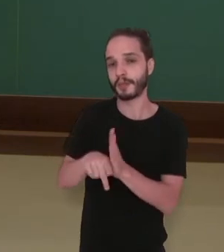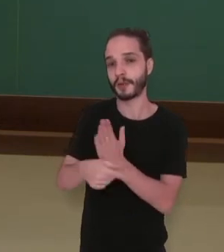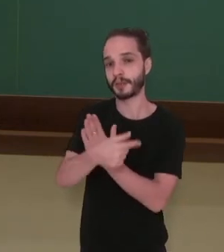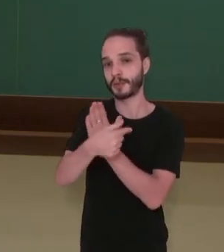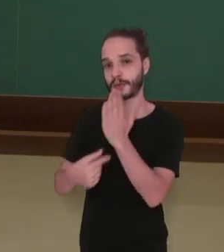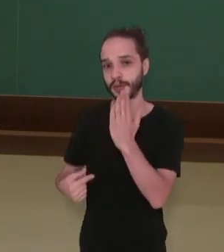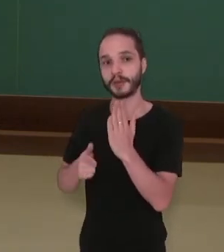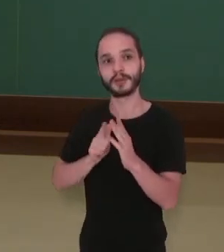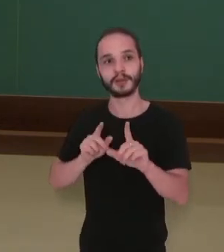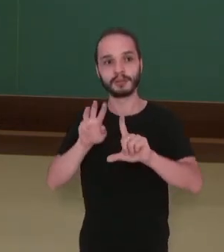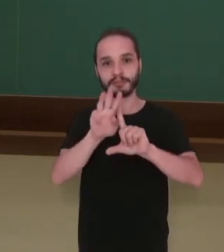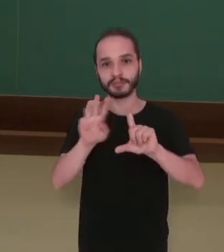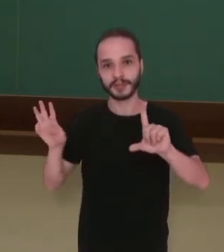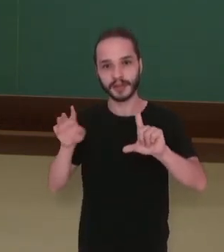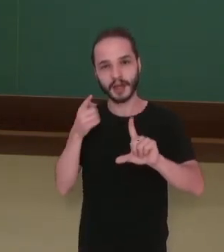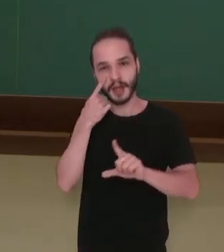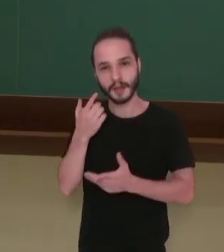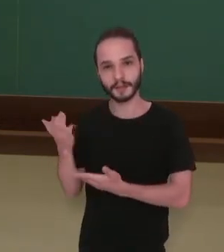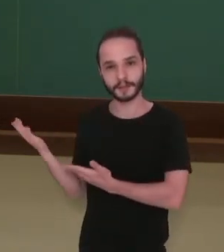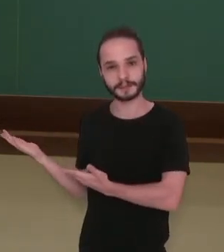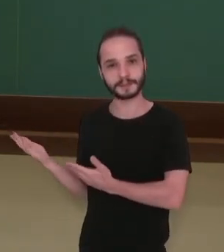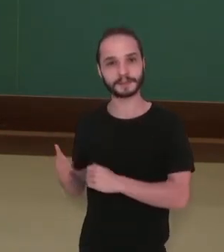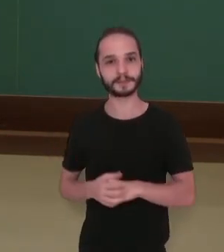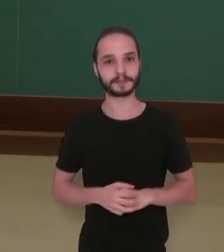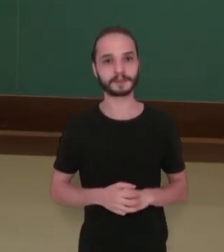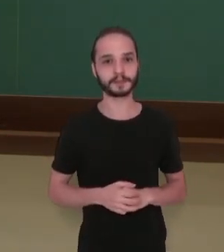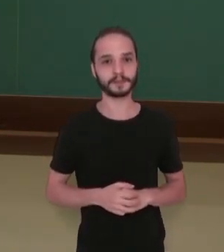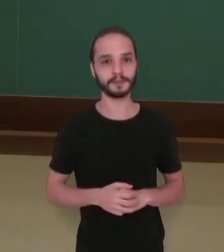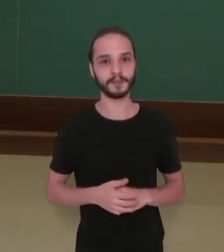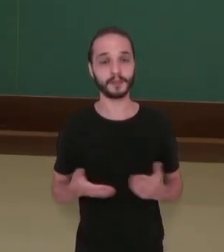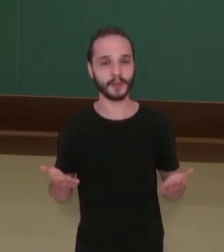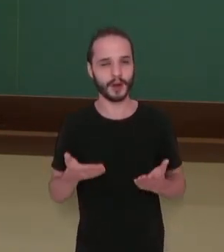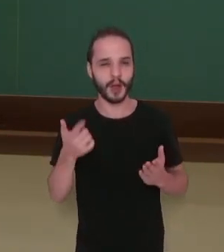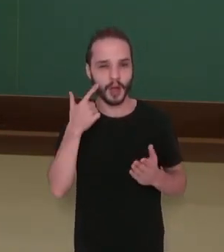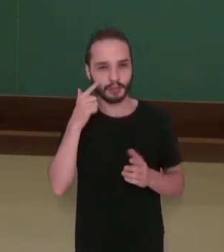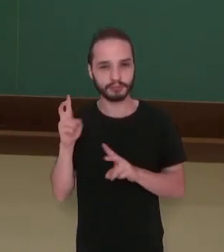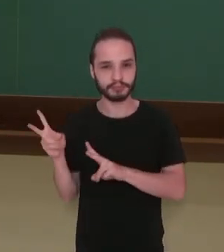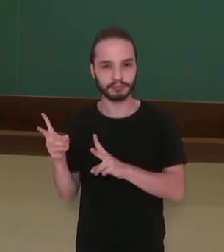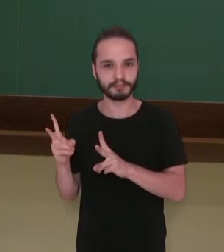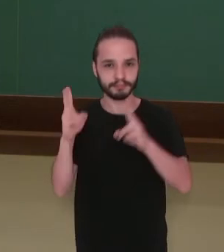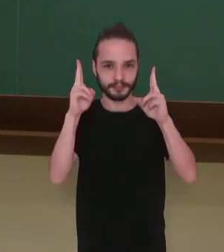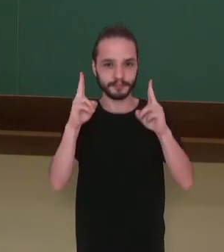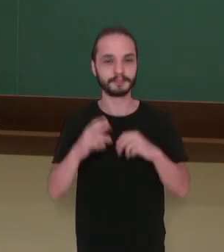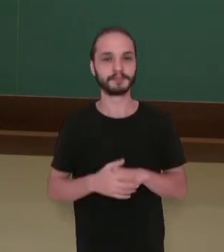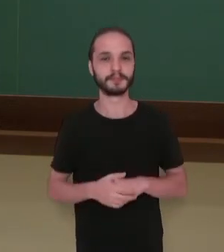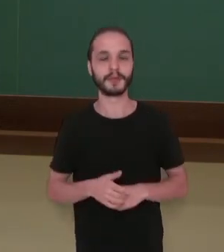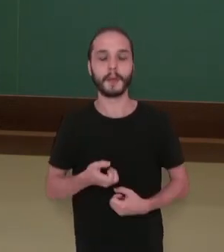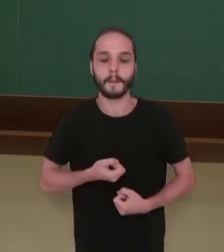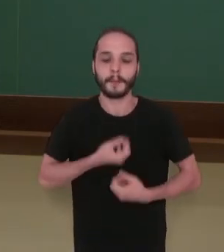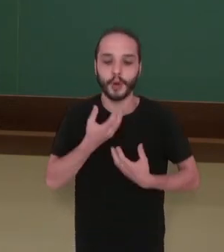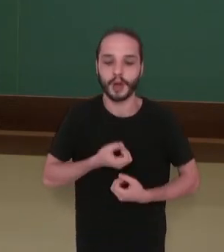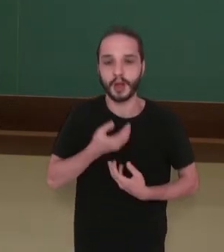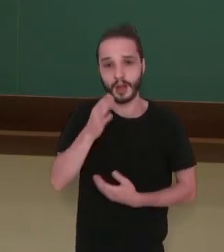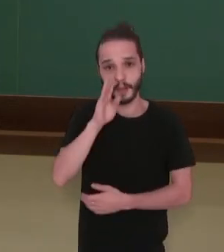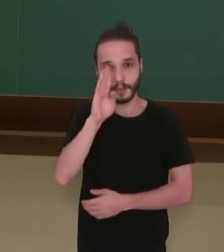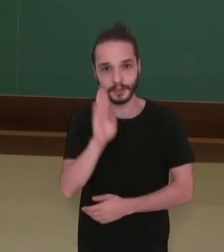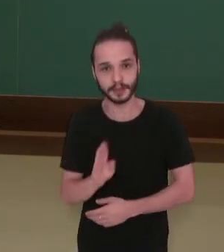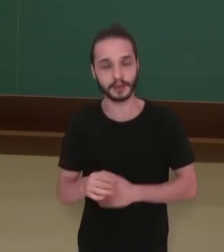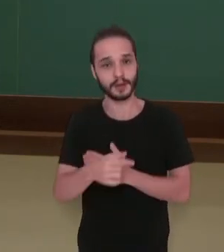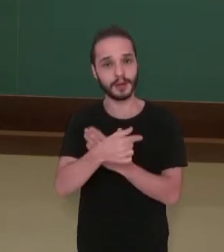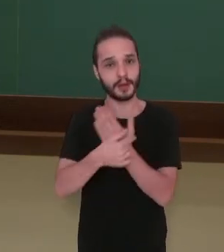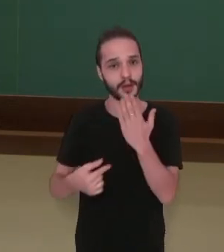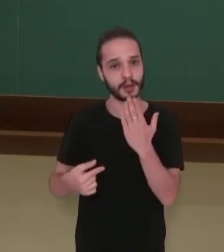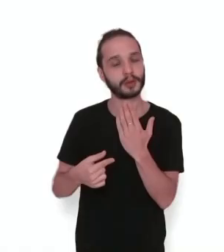acesse o e-biografia. Aqui um trechinho da biografia. Ele foi um poeta brasileiro, autor da obra Meus